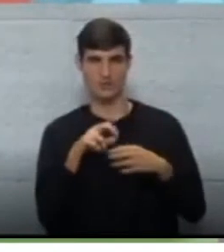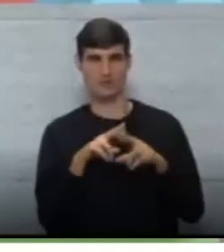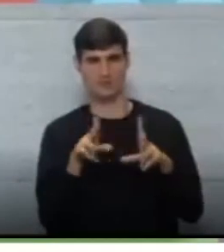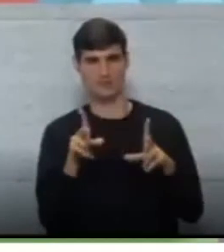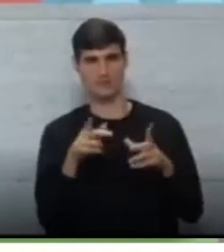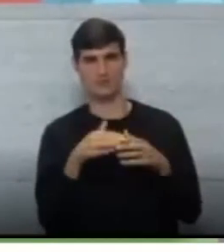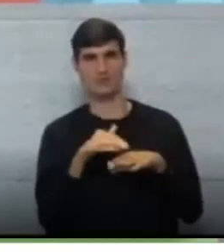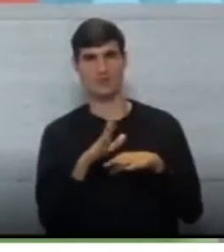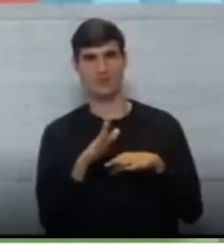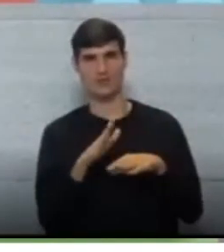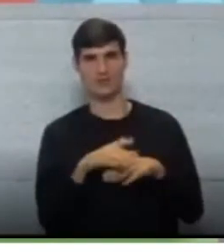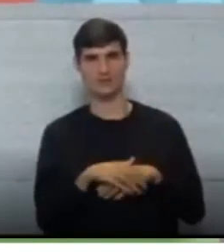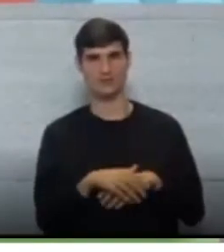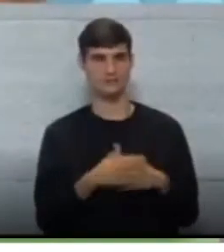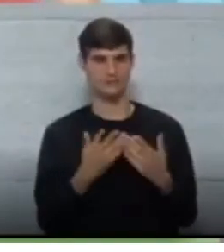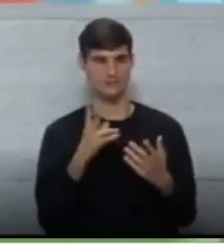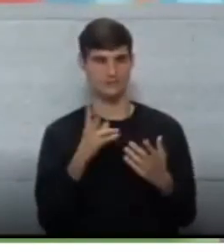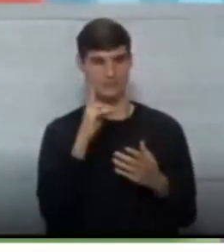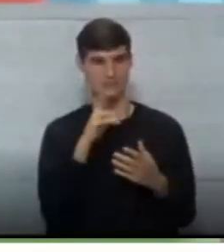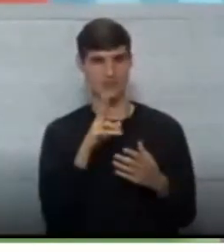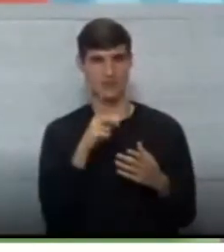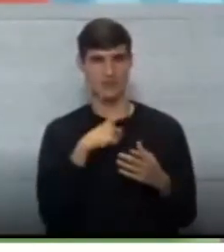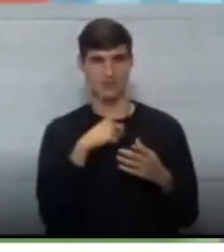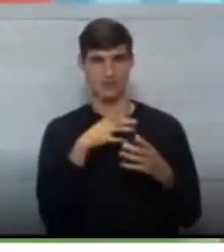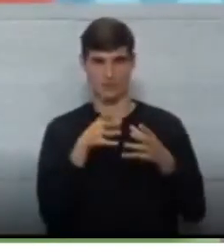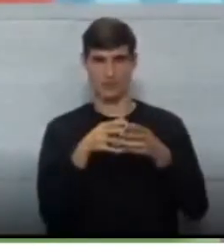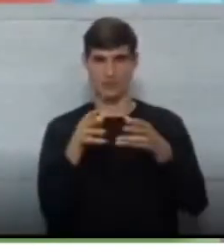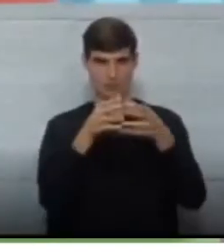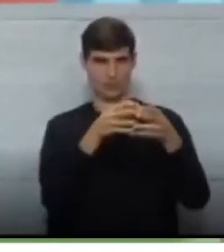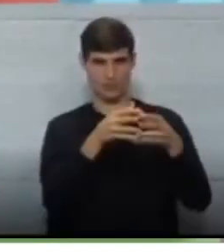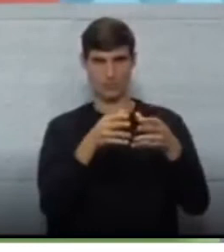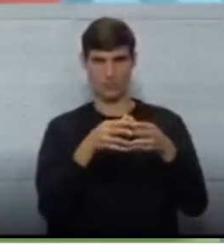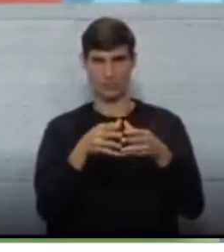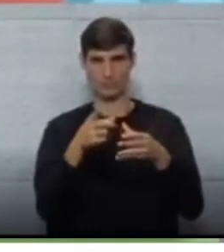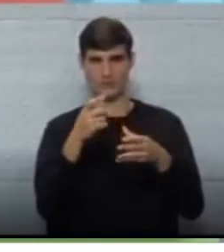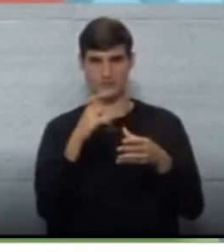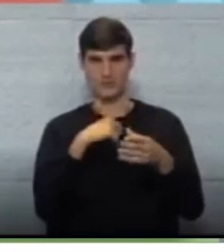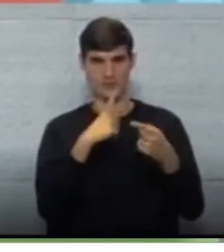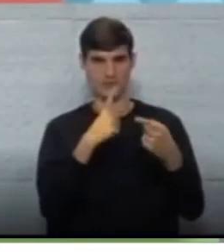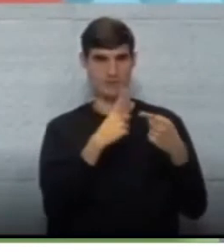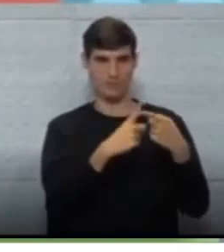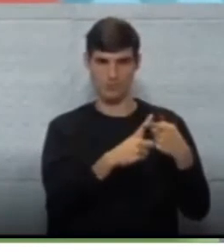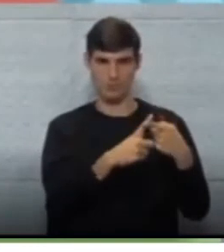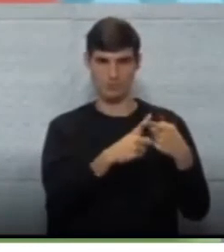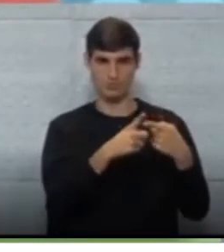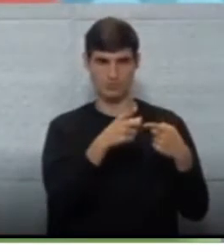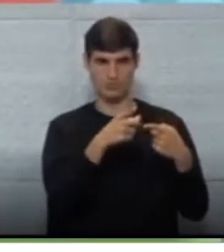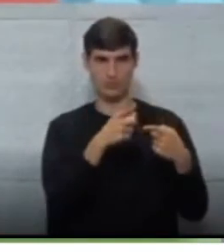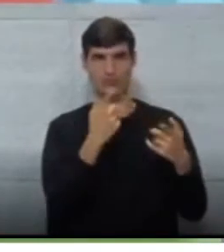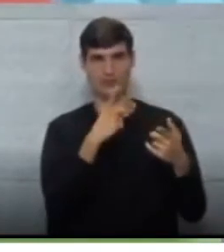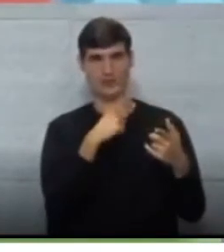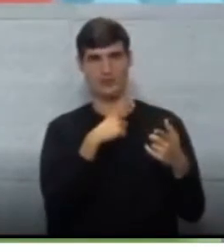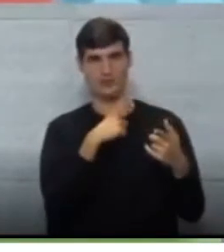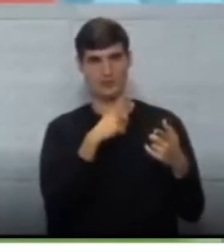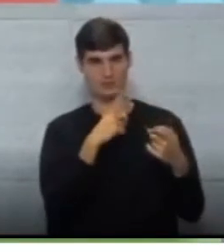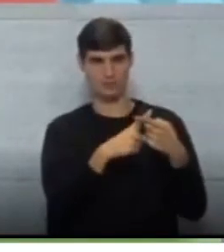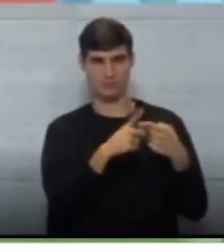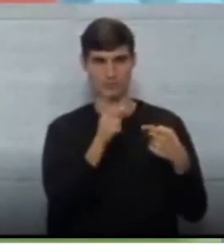de um tubo. No nosso caso, a gente vai fazer um. Como vocês estão trabalhando em vários grupos, se um grupo deu positivo ou tem ali a